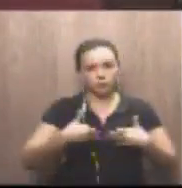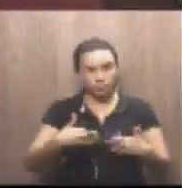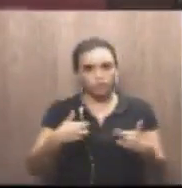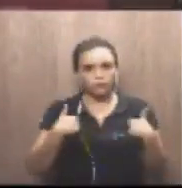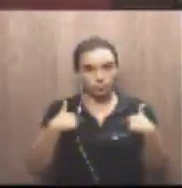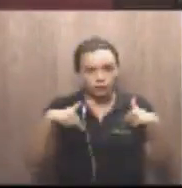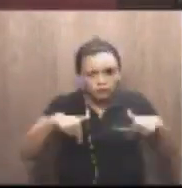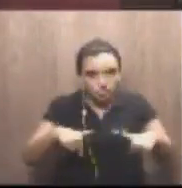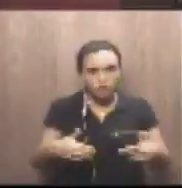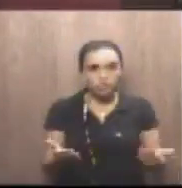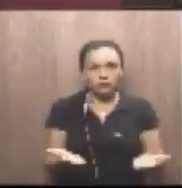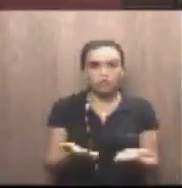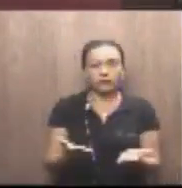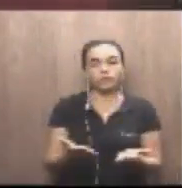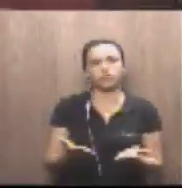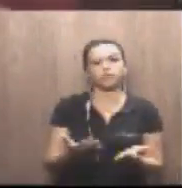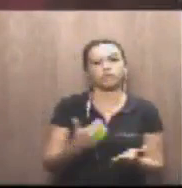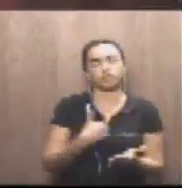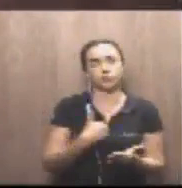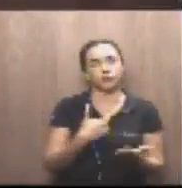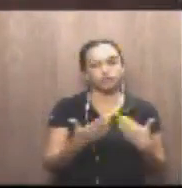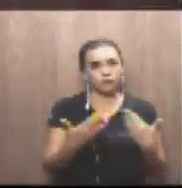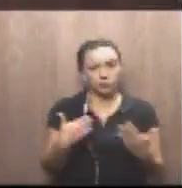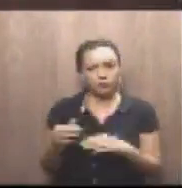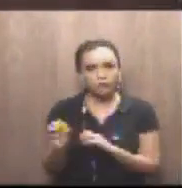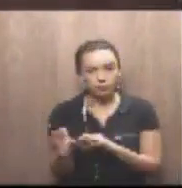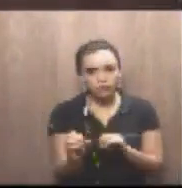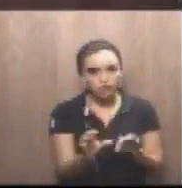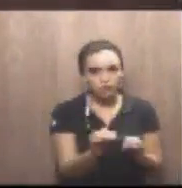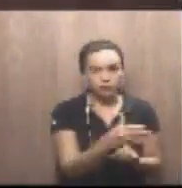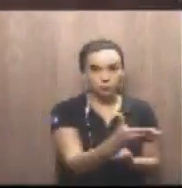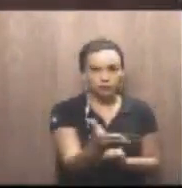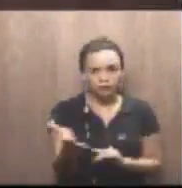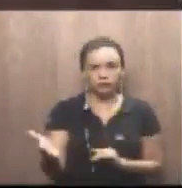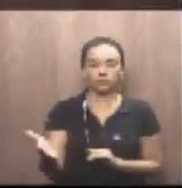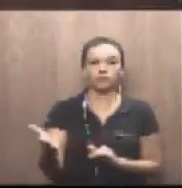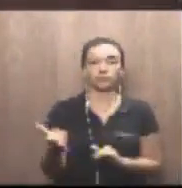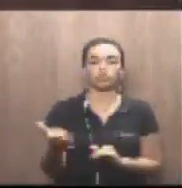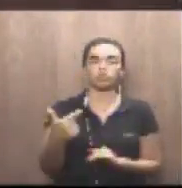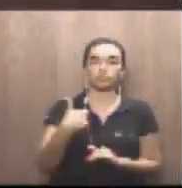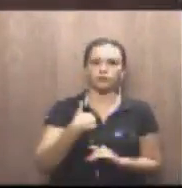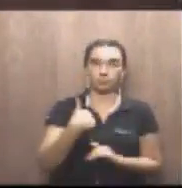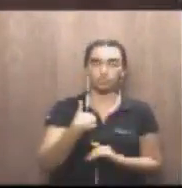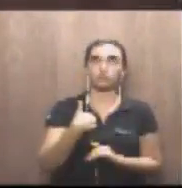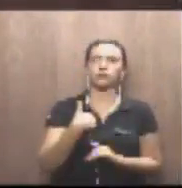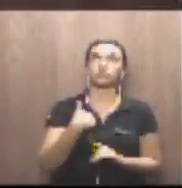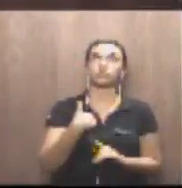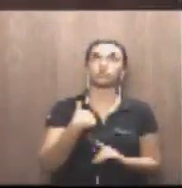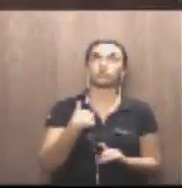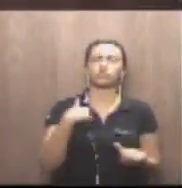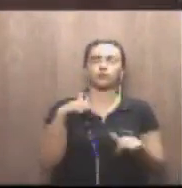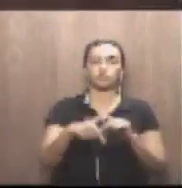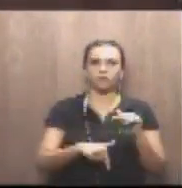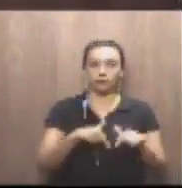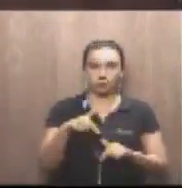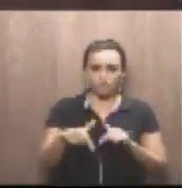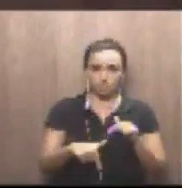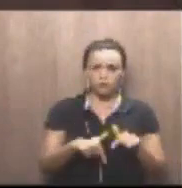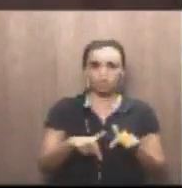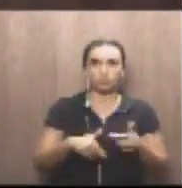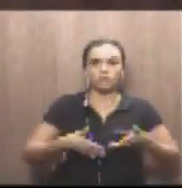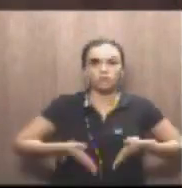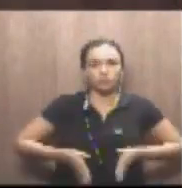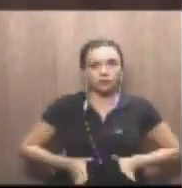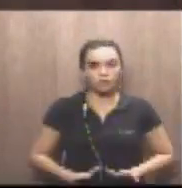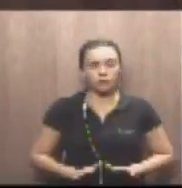aqui, partilhar um pouquinho do meu conhecimento. Então, eu presto assistência ao